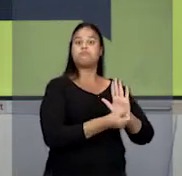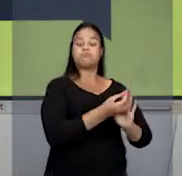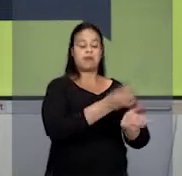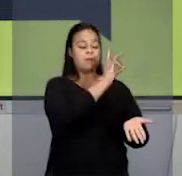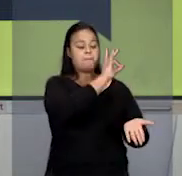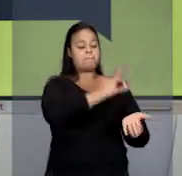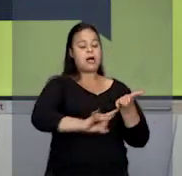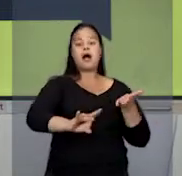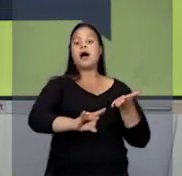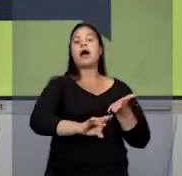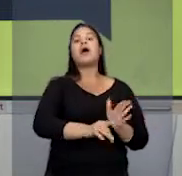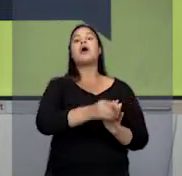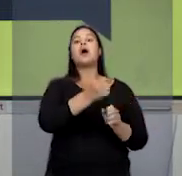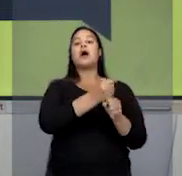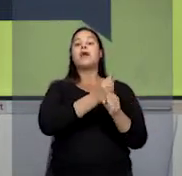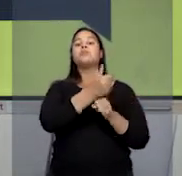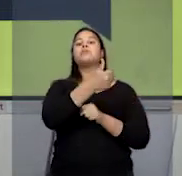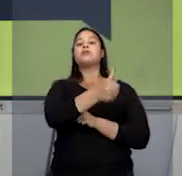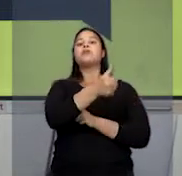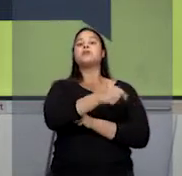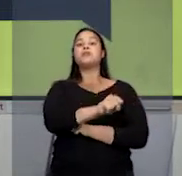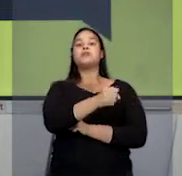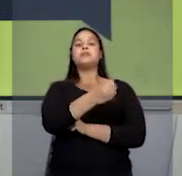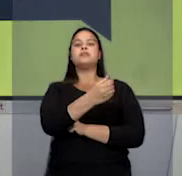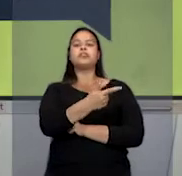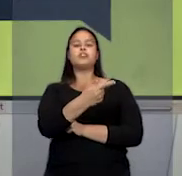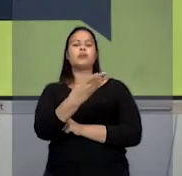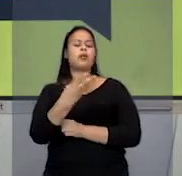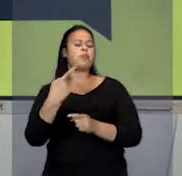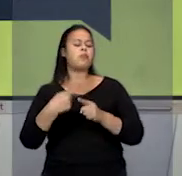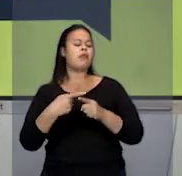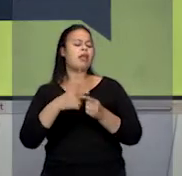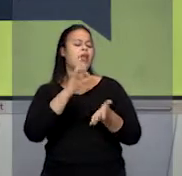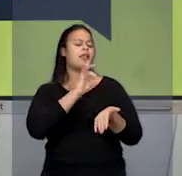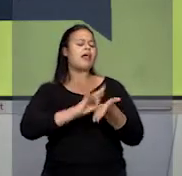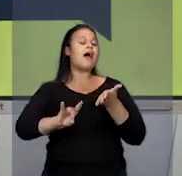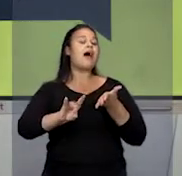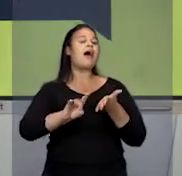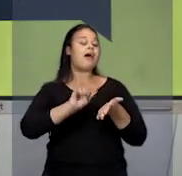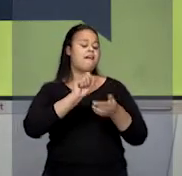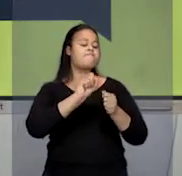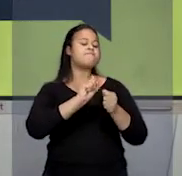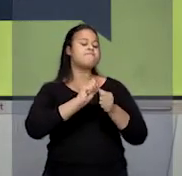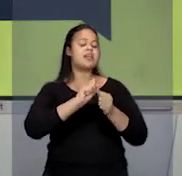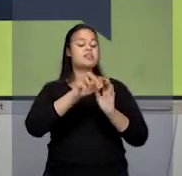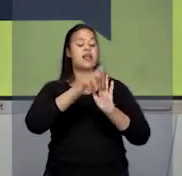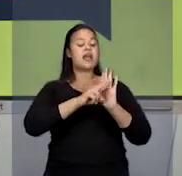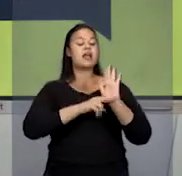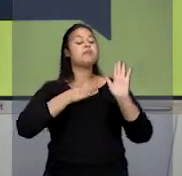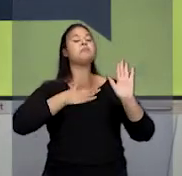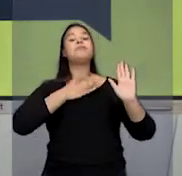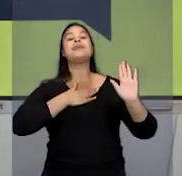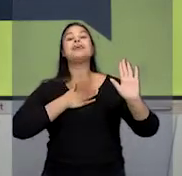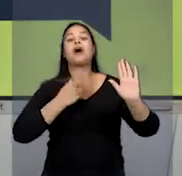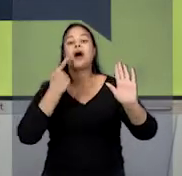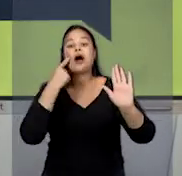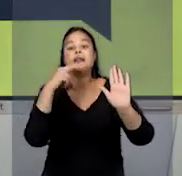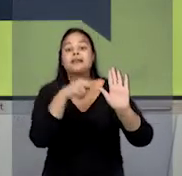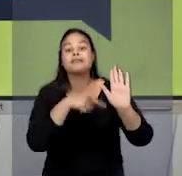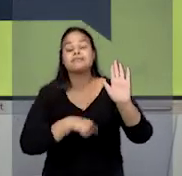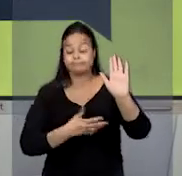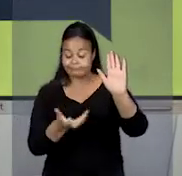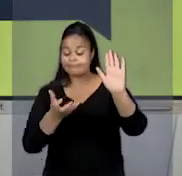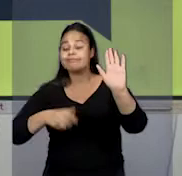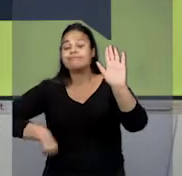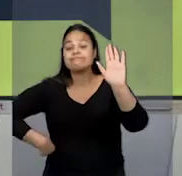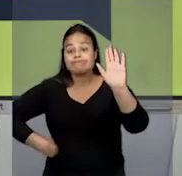de 1824. Por que outorgada? Porque ele mandou fazer conforme as regras que ele queria que fosse feita.